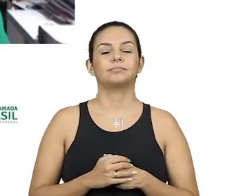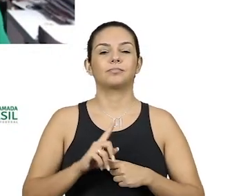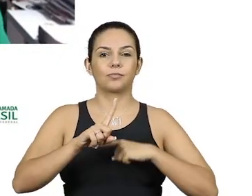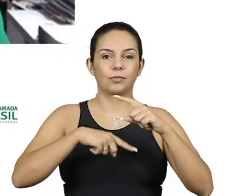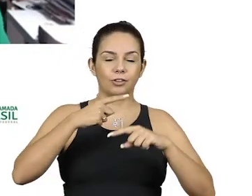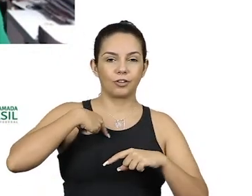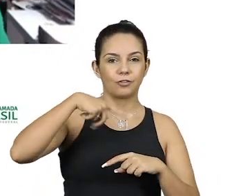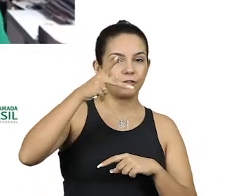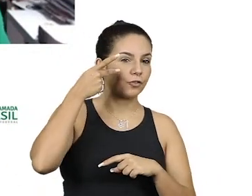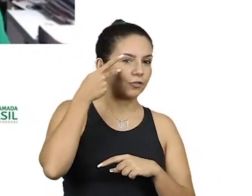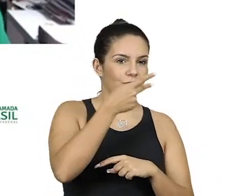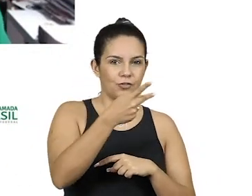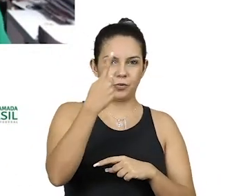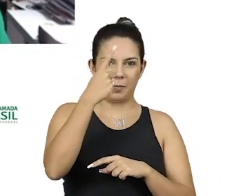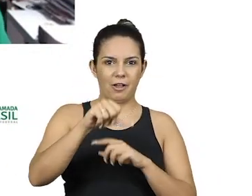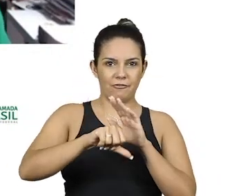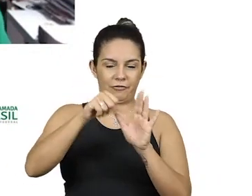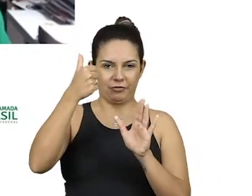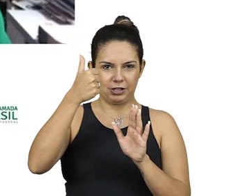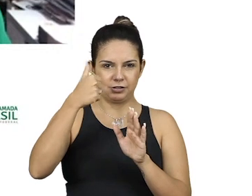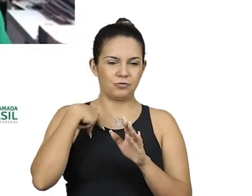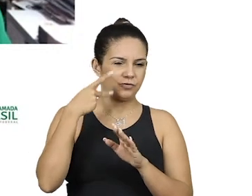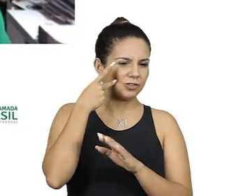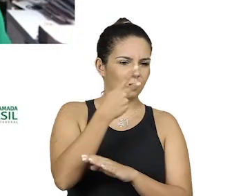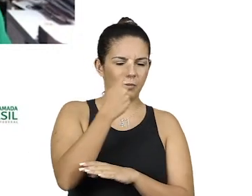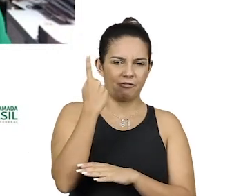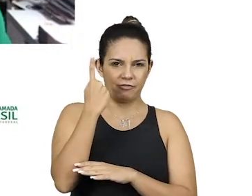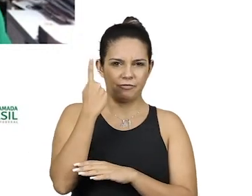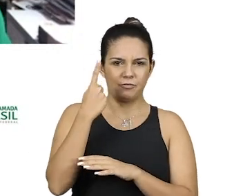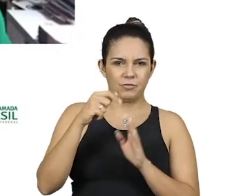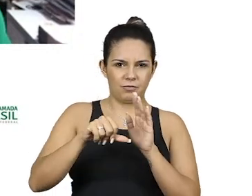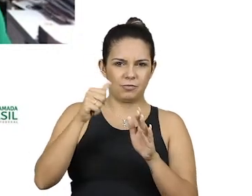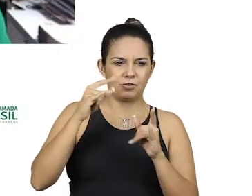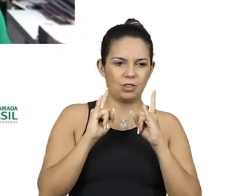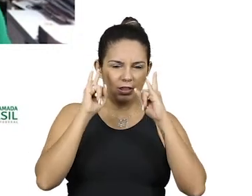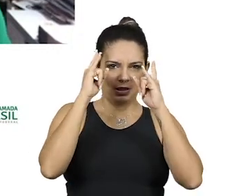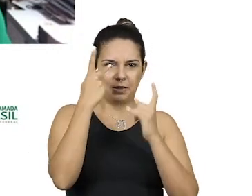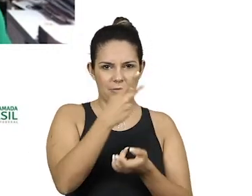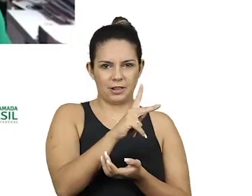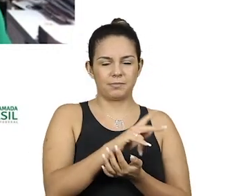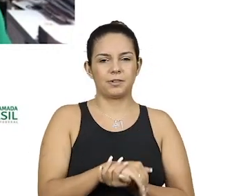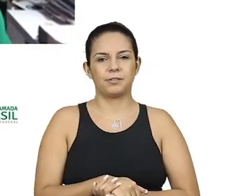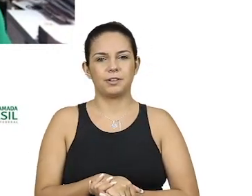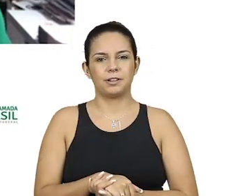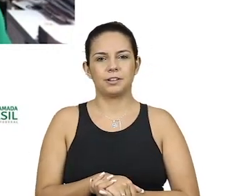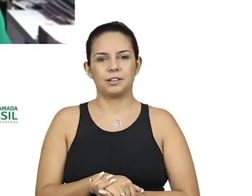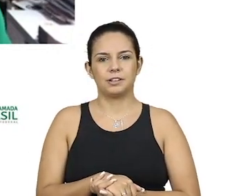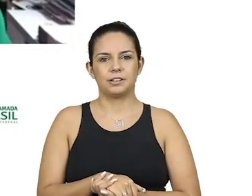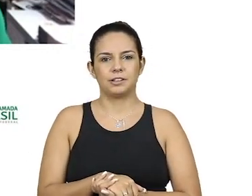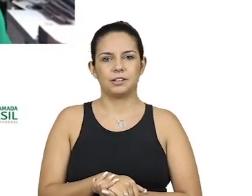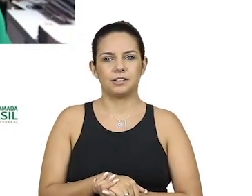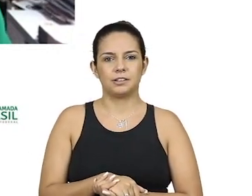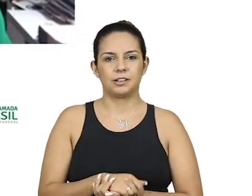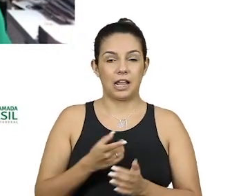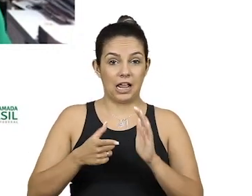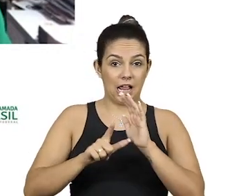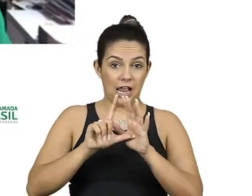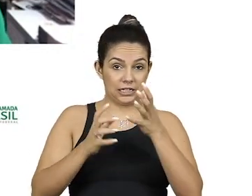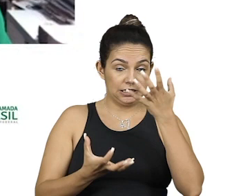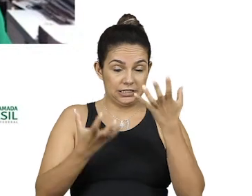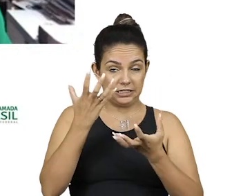eu fui visitá-la uma vez no apartamento dela, antes do